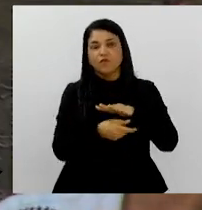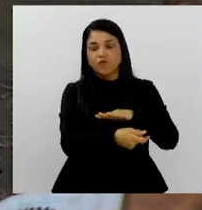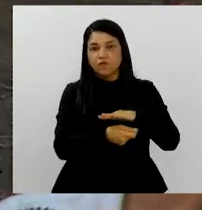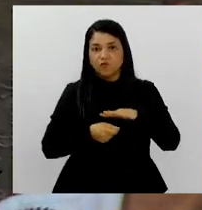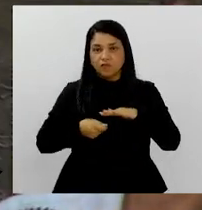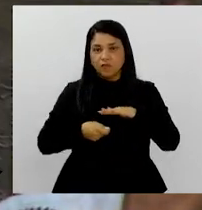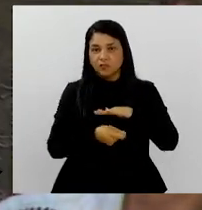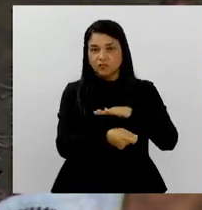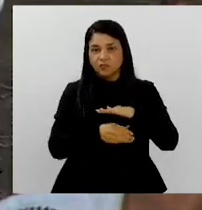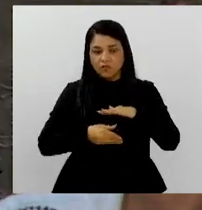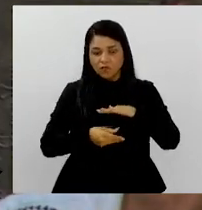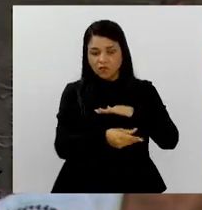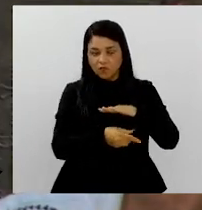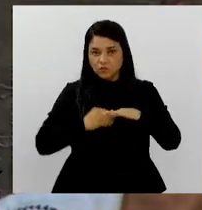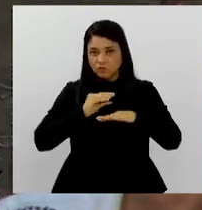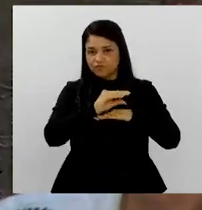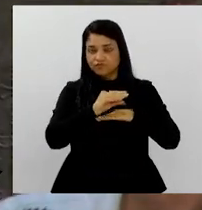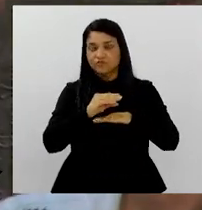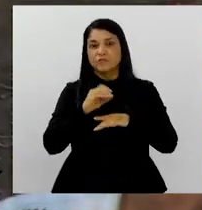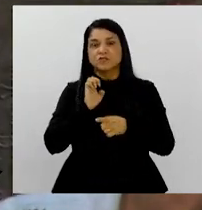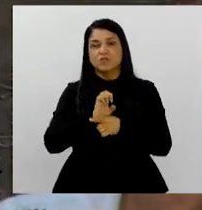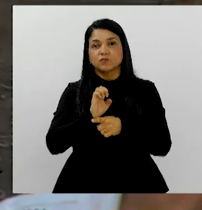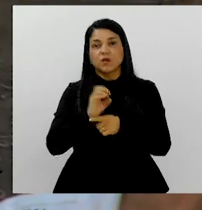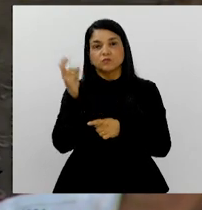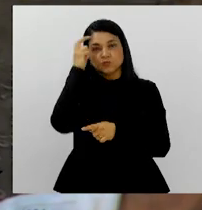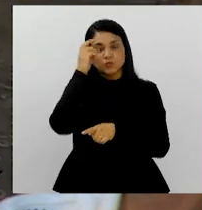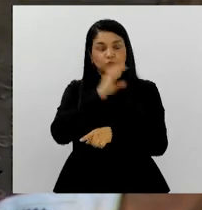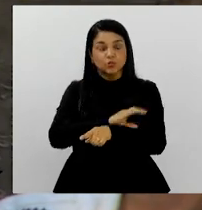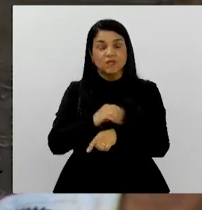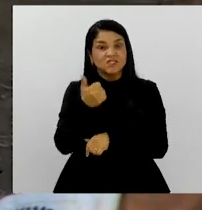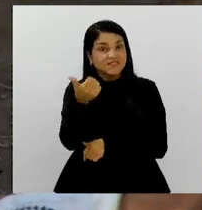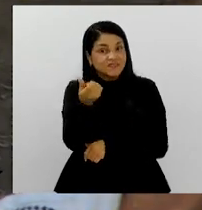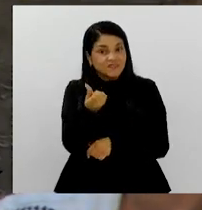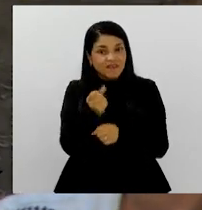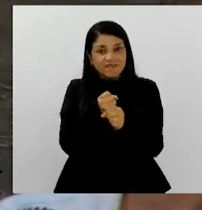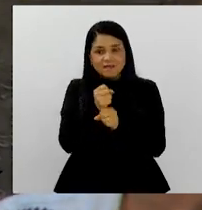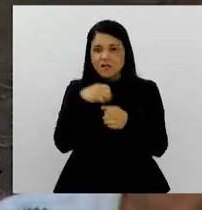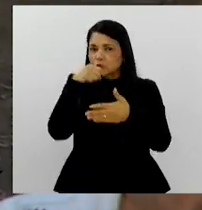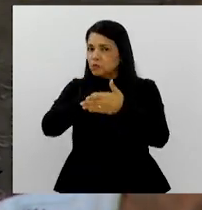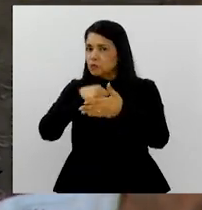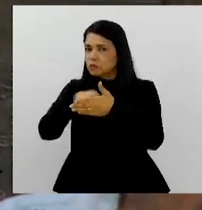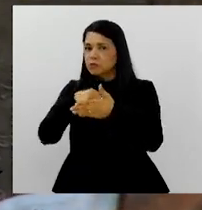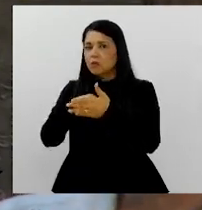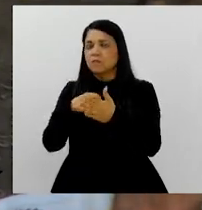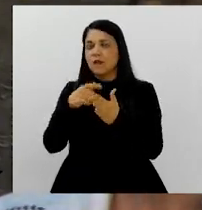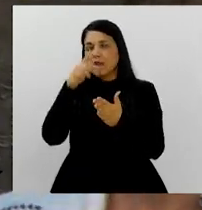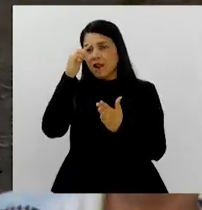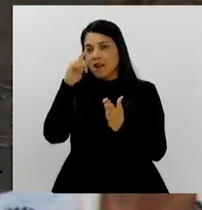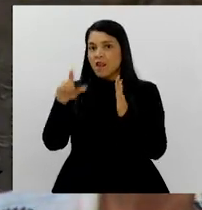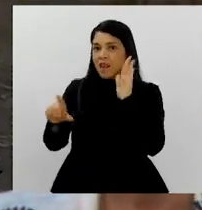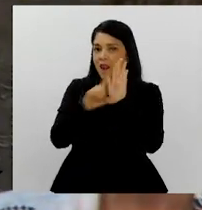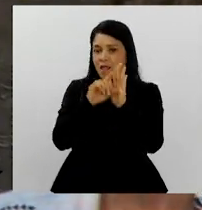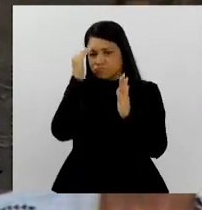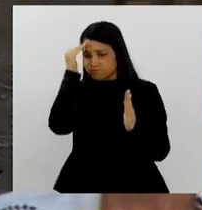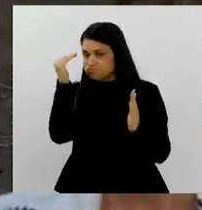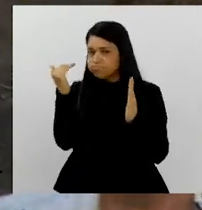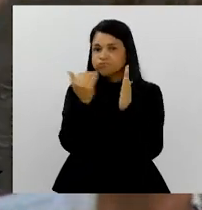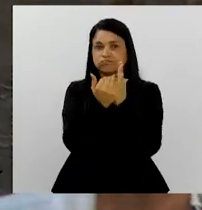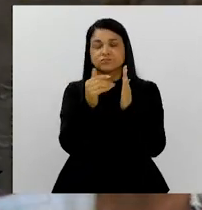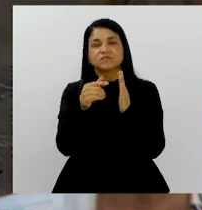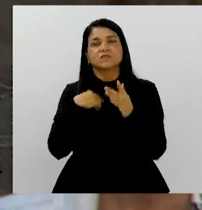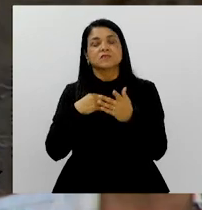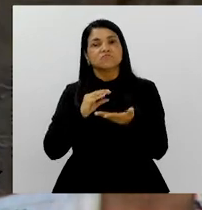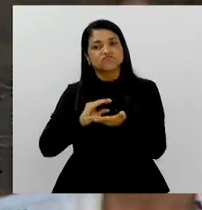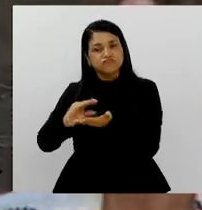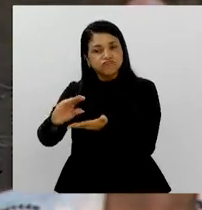Brigamos 16 anos para que a lei fosse cumprida, que esses fundos chegassem às pessoas, aos